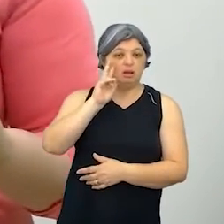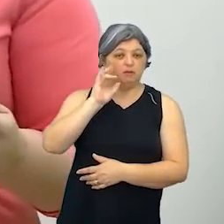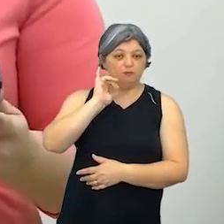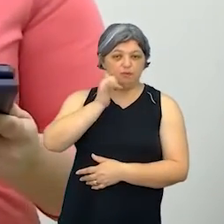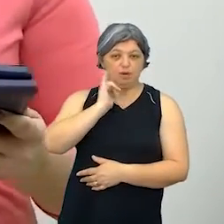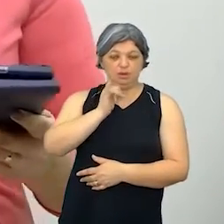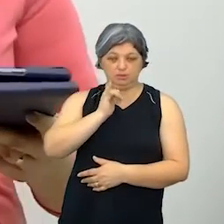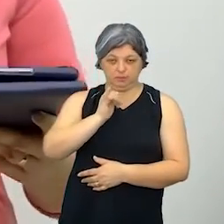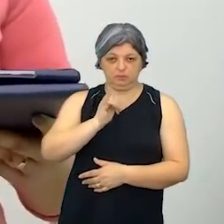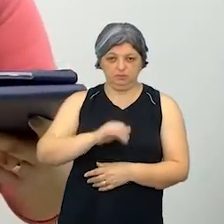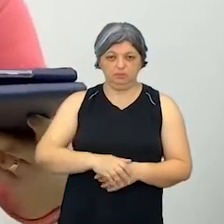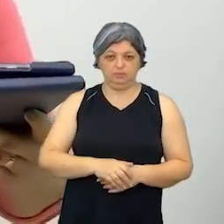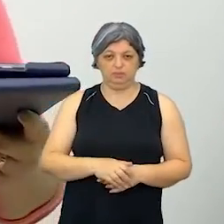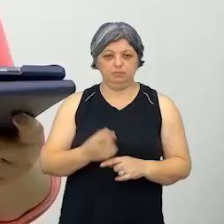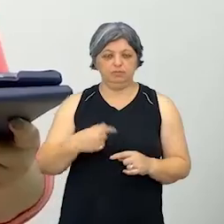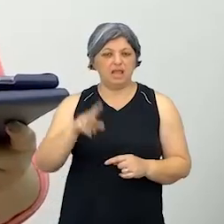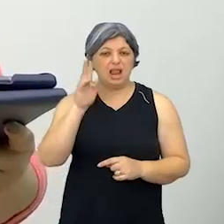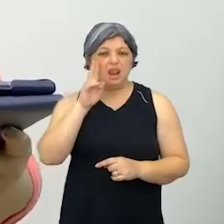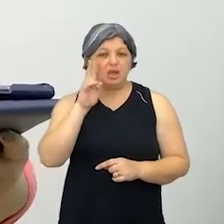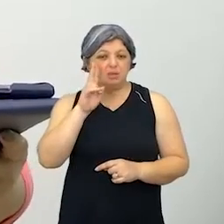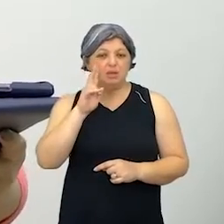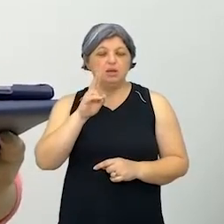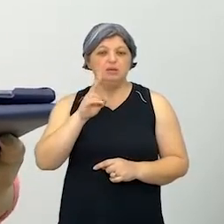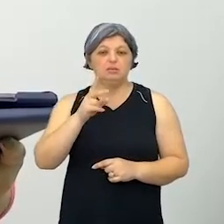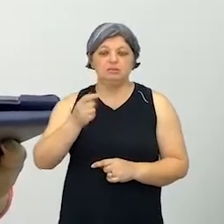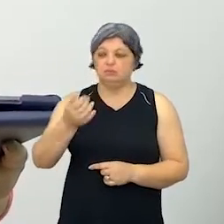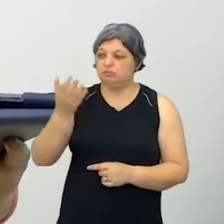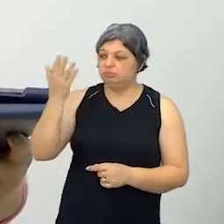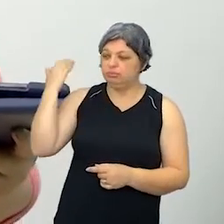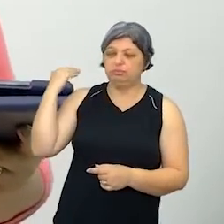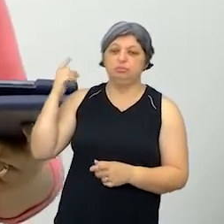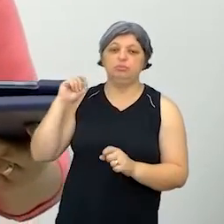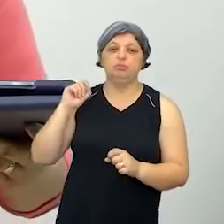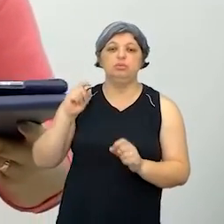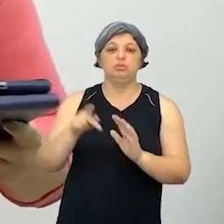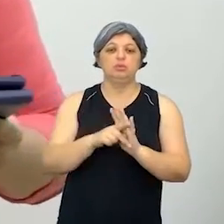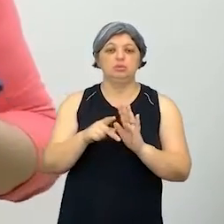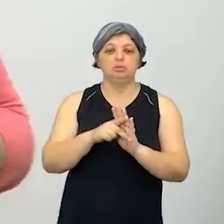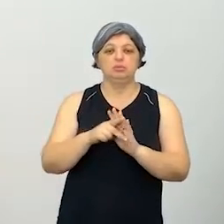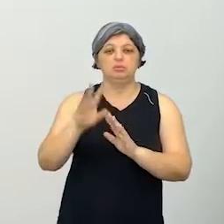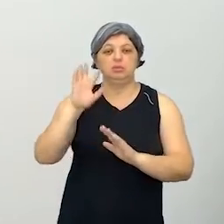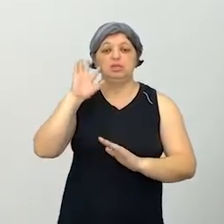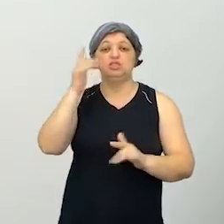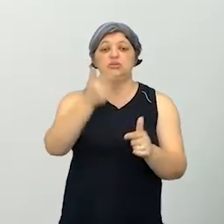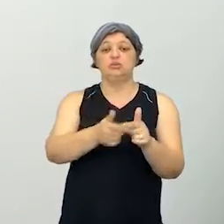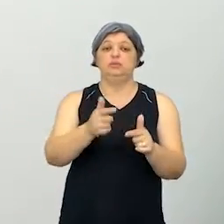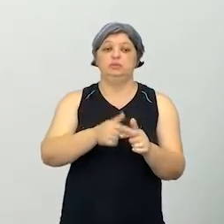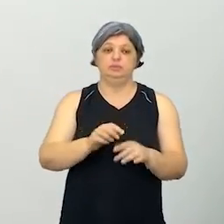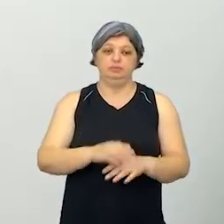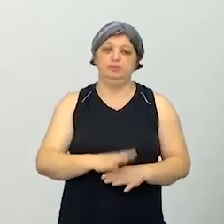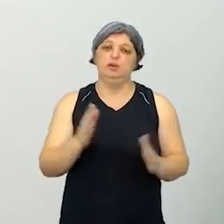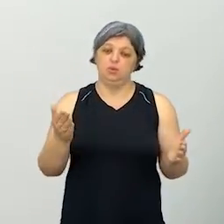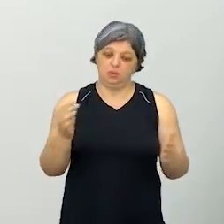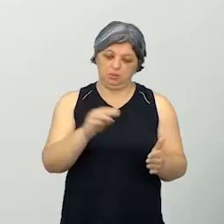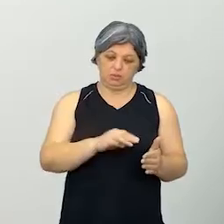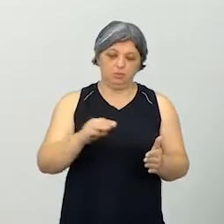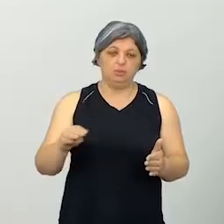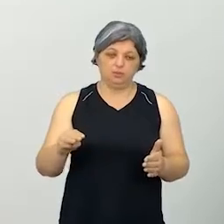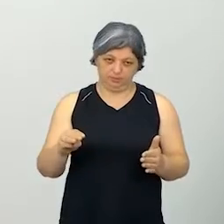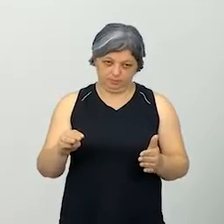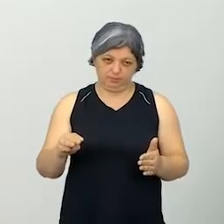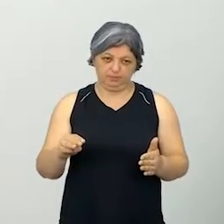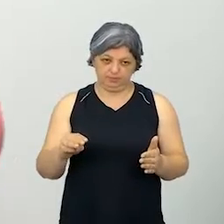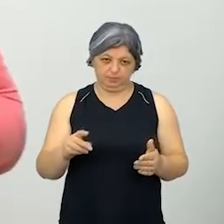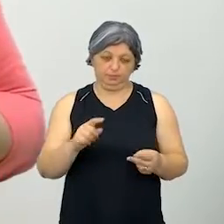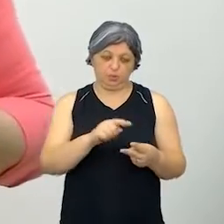e pretendessem relembrar os passos para a resolução de conflito. Olha só, a gente está nesse momento que o